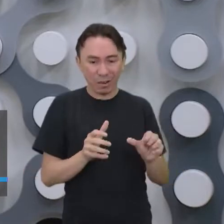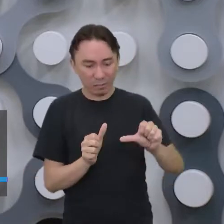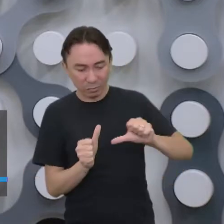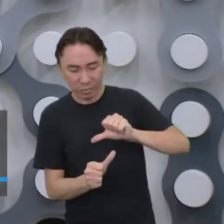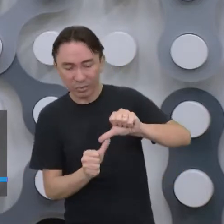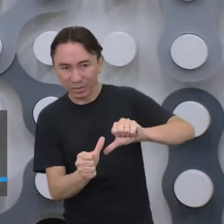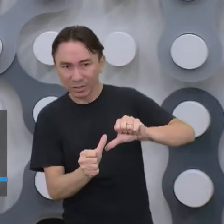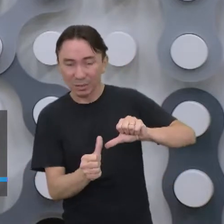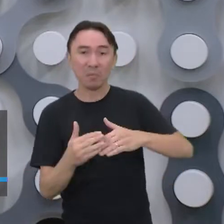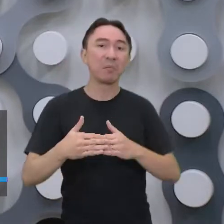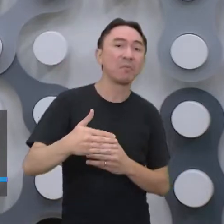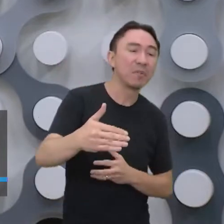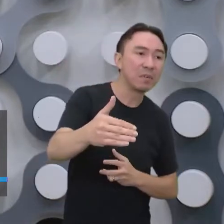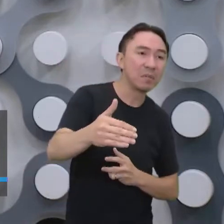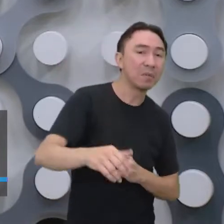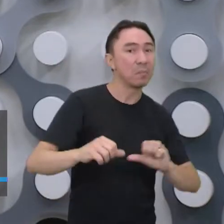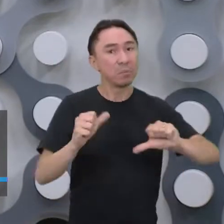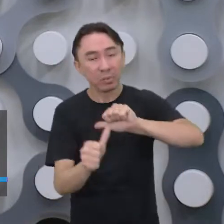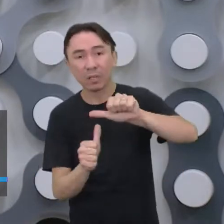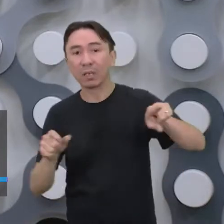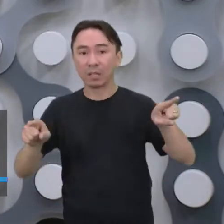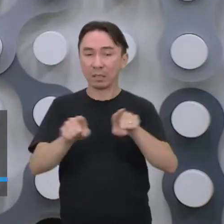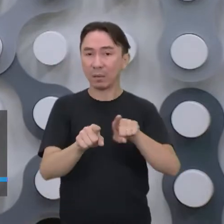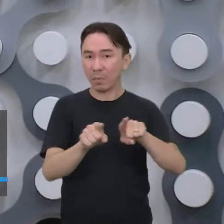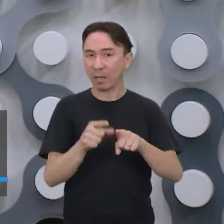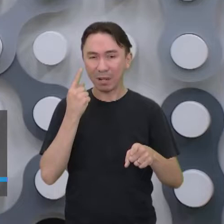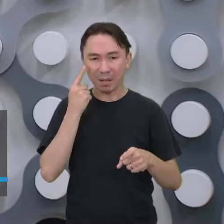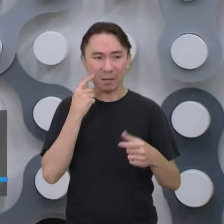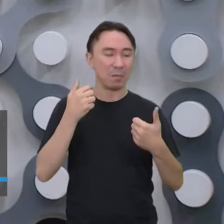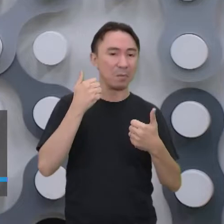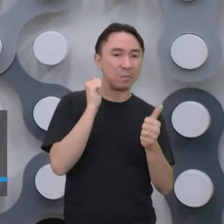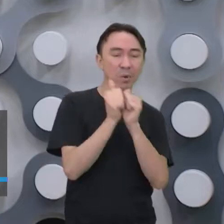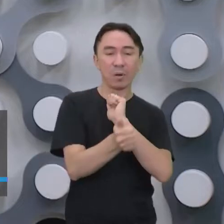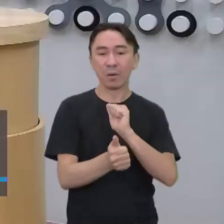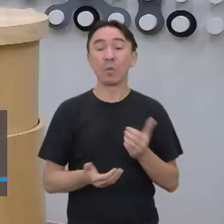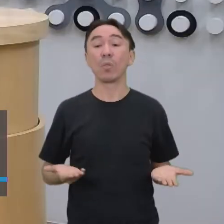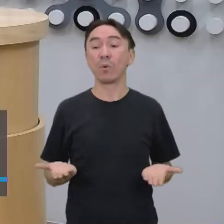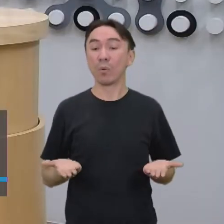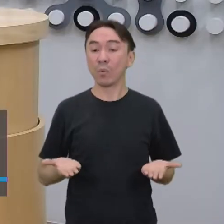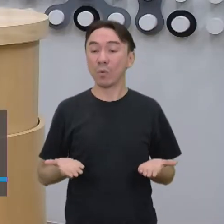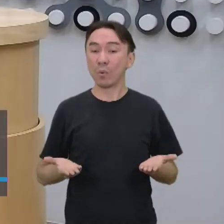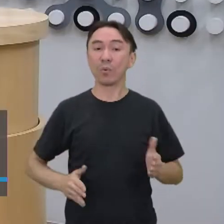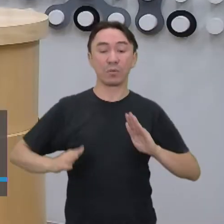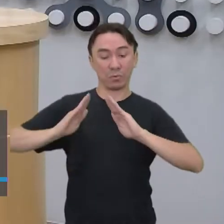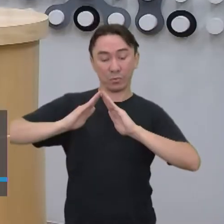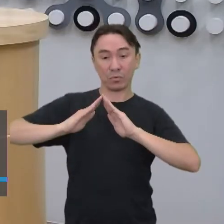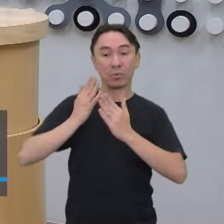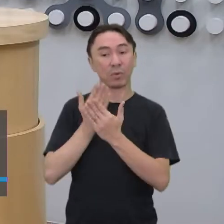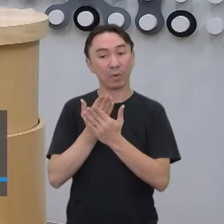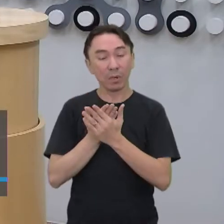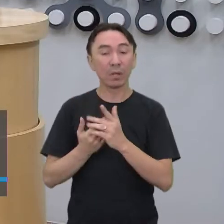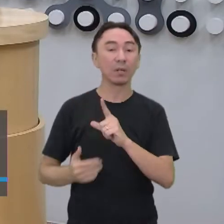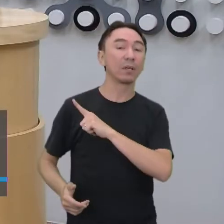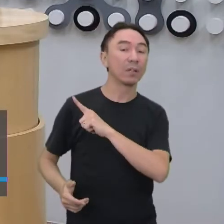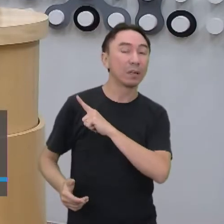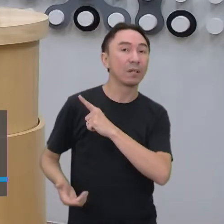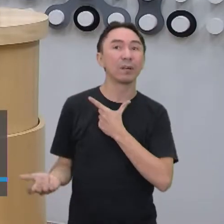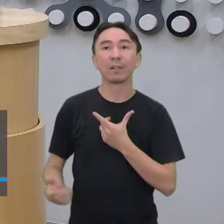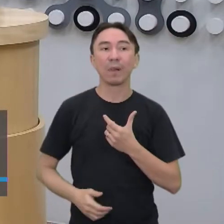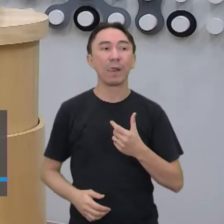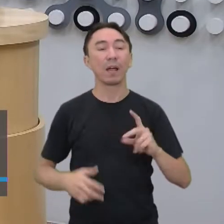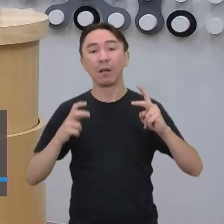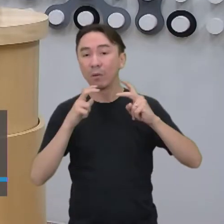se reverter? Porque hoje nós possibilitamos as lutas no ambiente escolar, nós possibilitamos